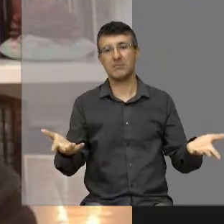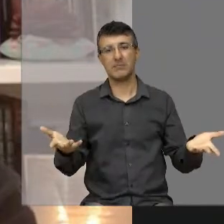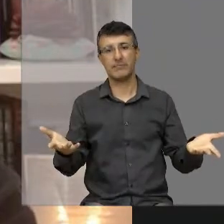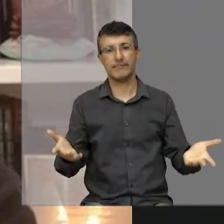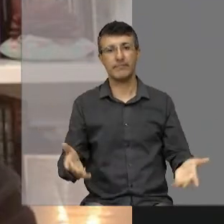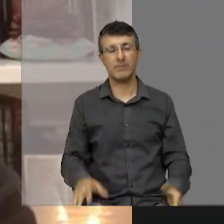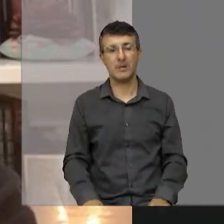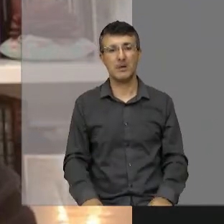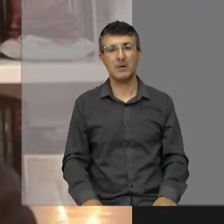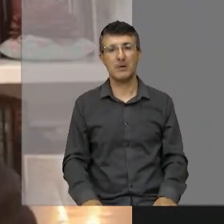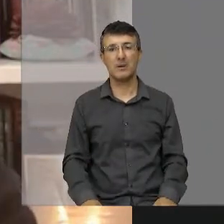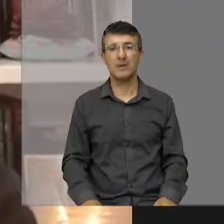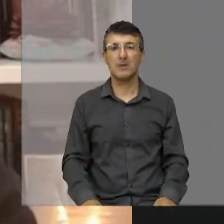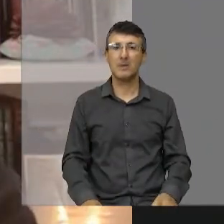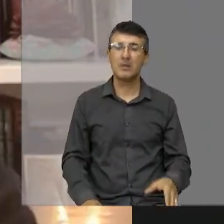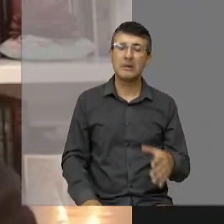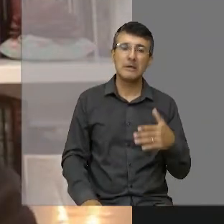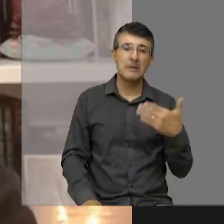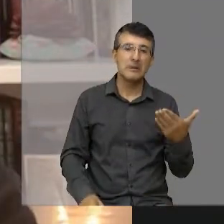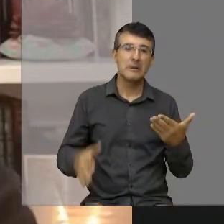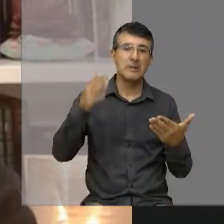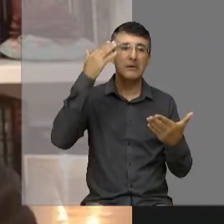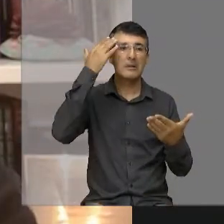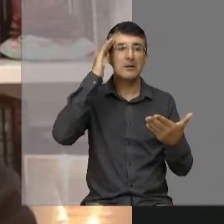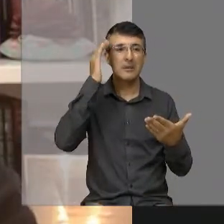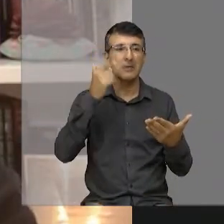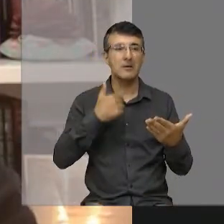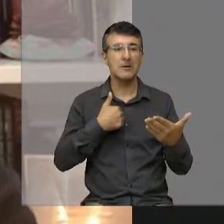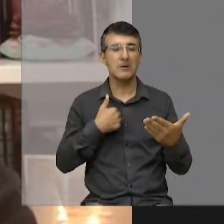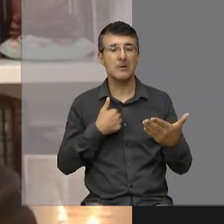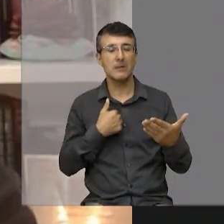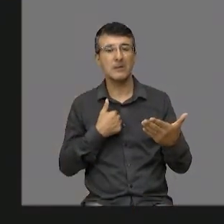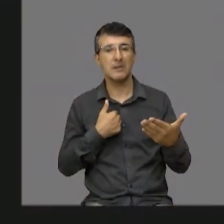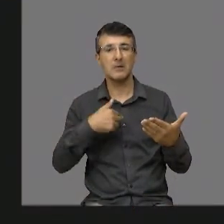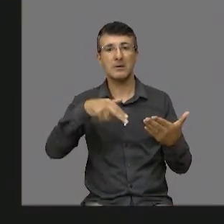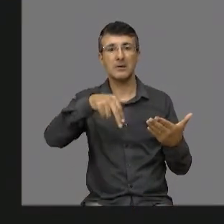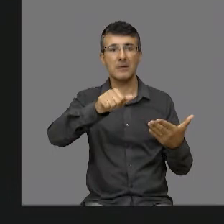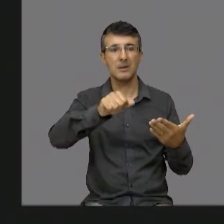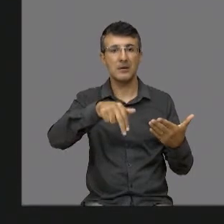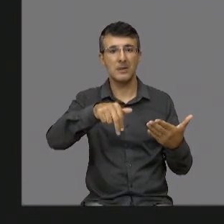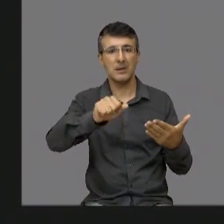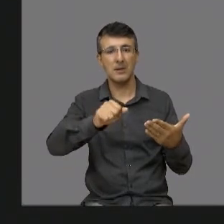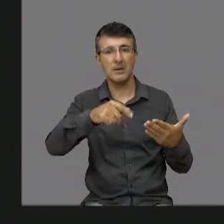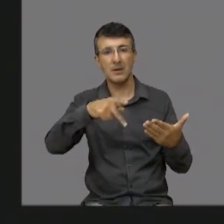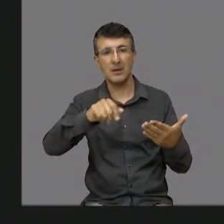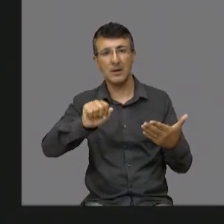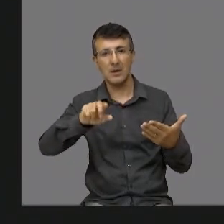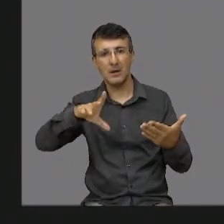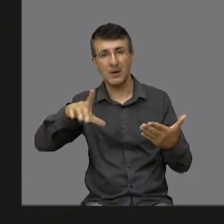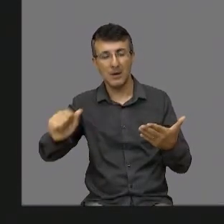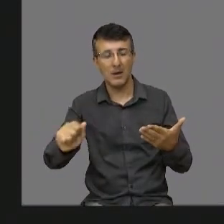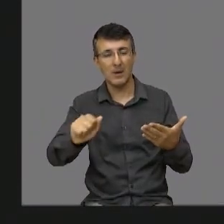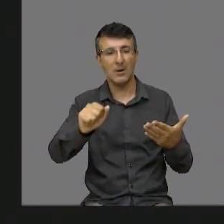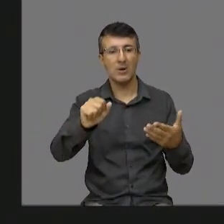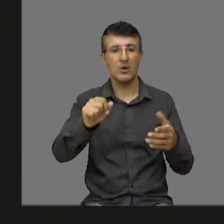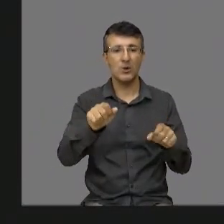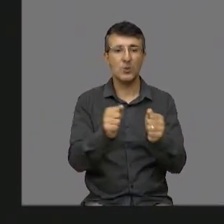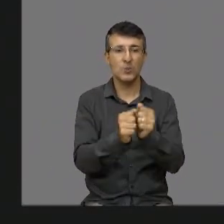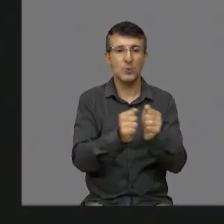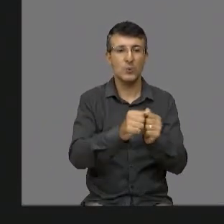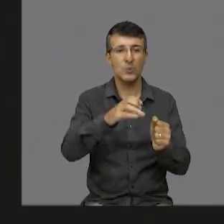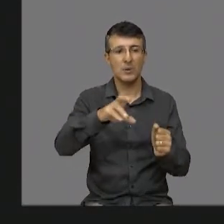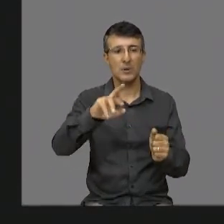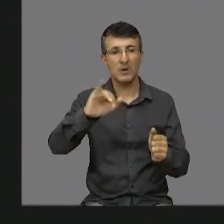Bom, então eu entendi, eu acho que a doutora Ana Paula, junto com a Cris também, quando falou do serviço da Patrulha Maria da